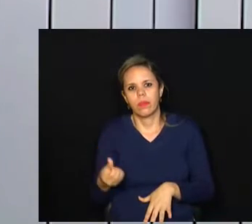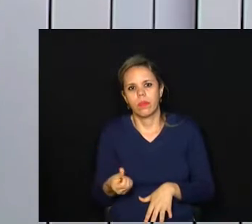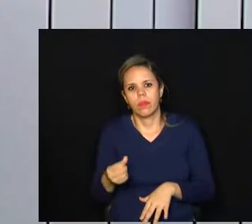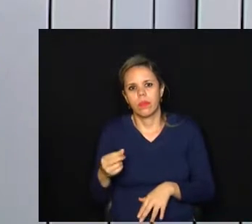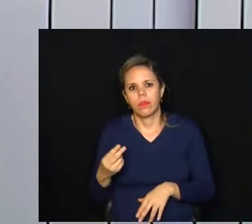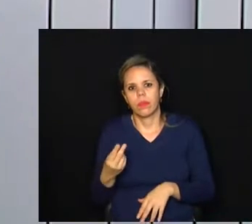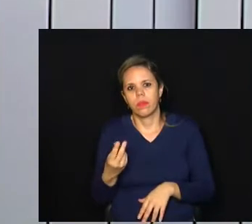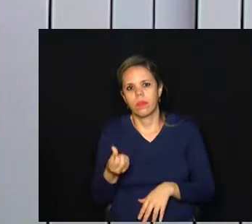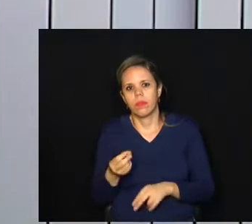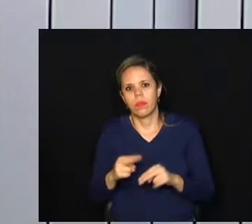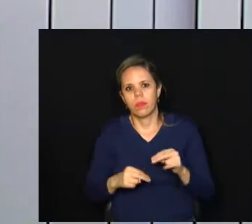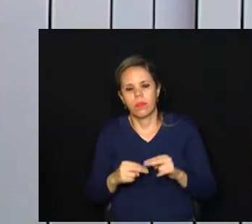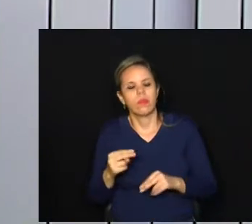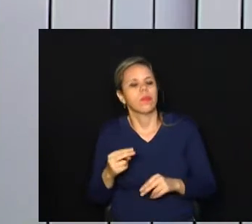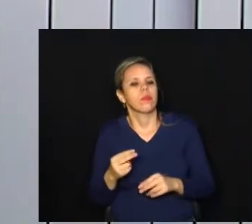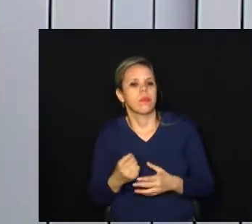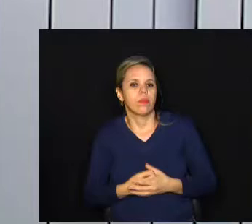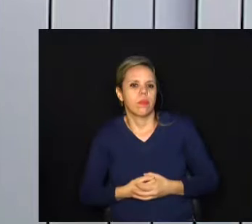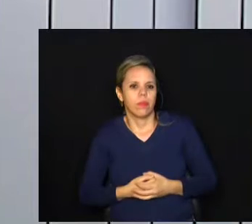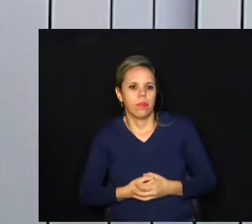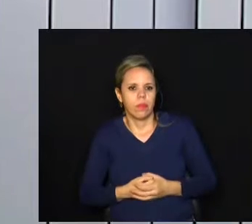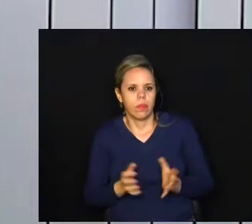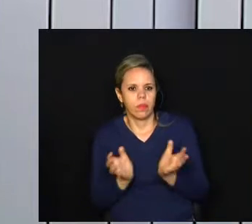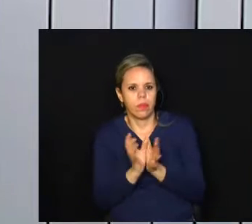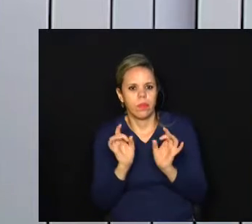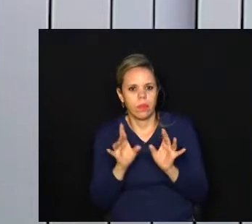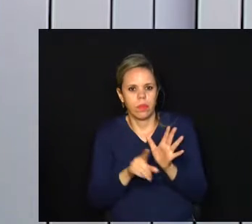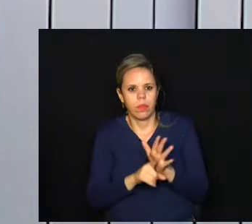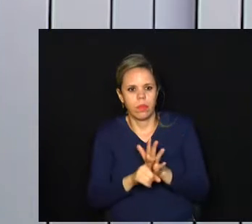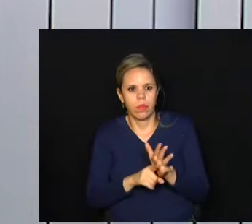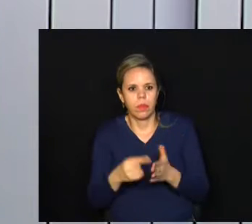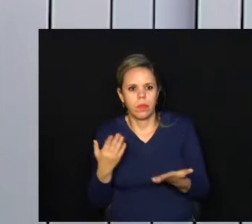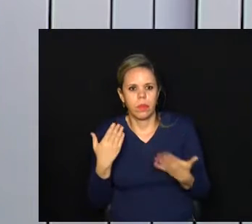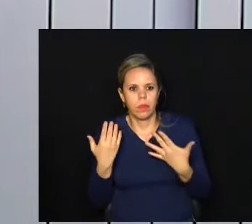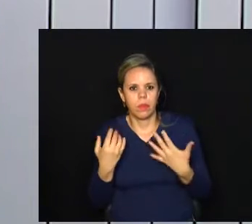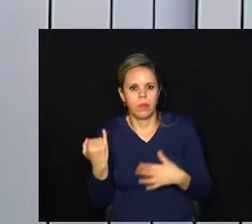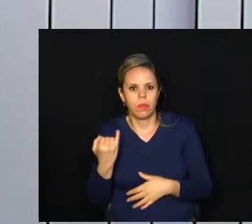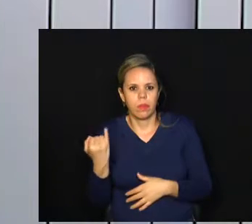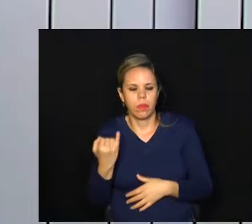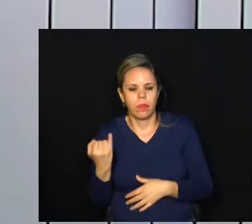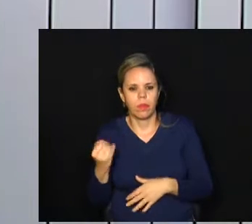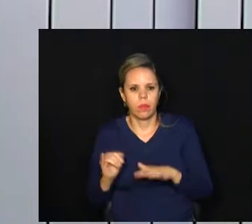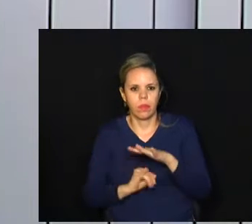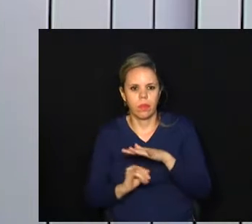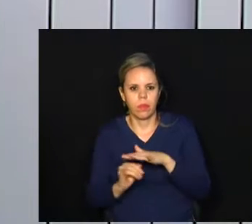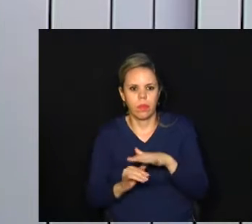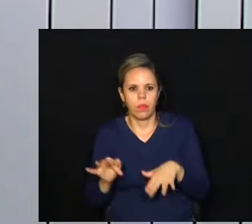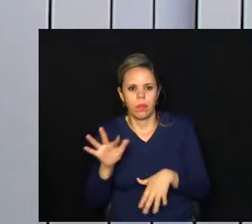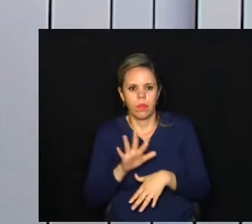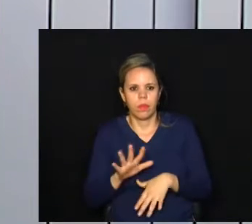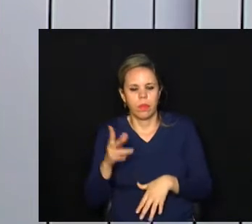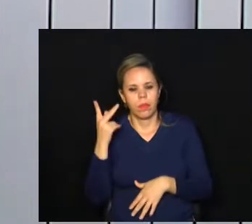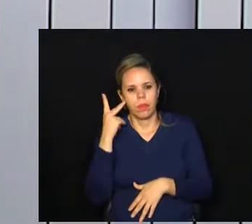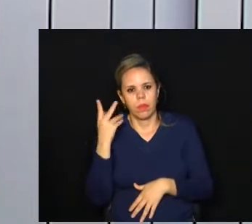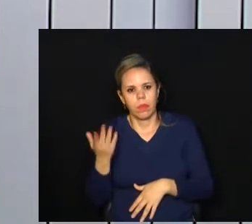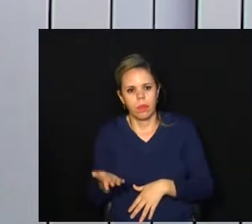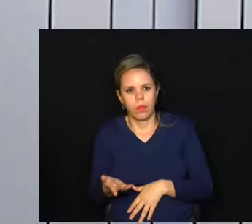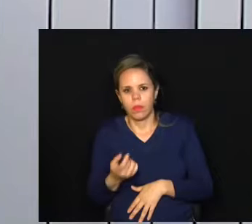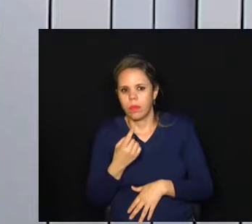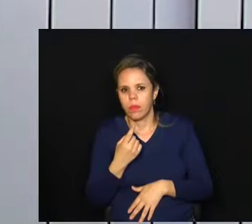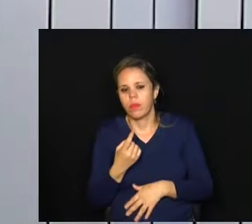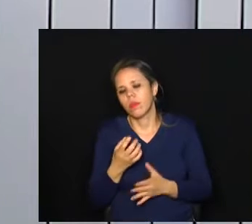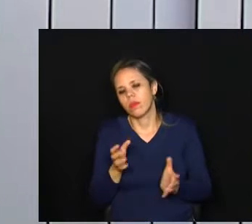7/6/2021. E olha só, hein? Comissão Especial de Estudos debate a importância do Instituto Federal de São Paulo,